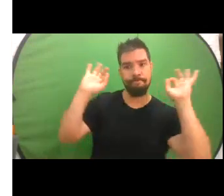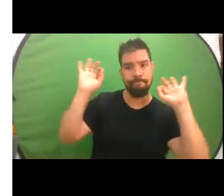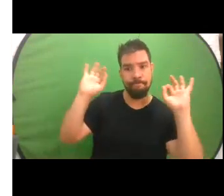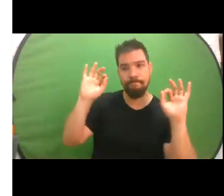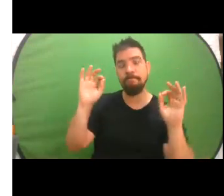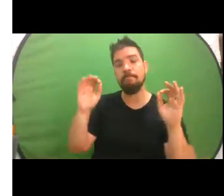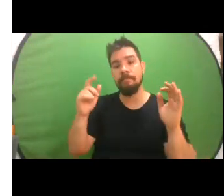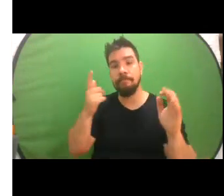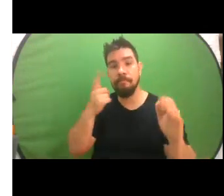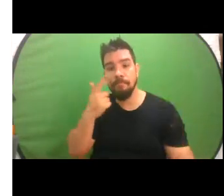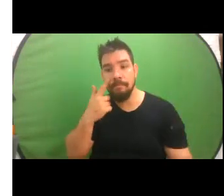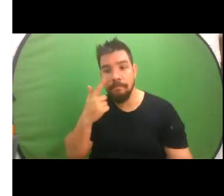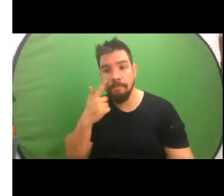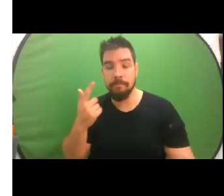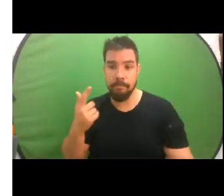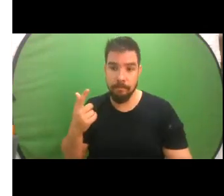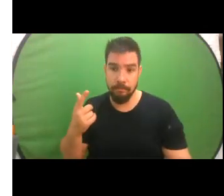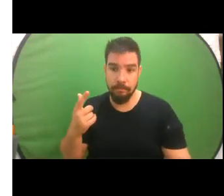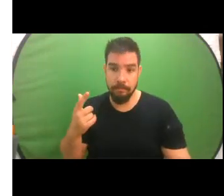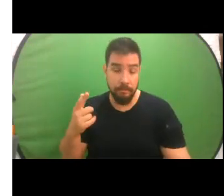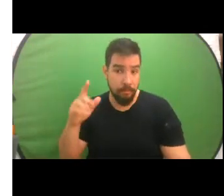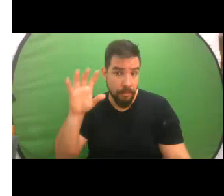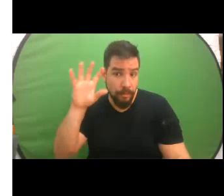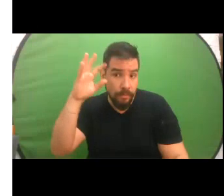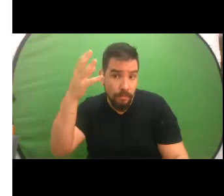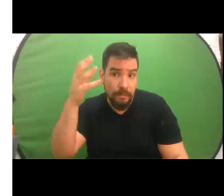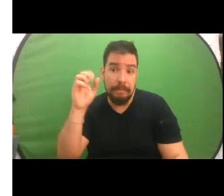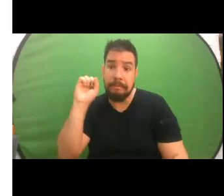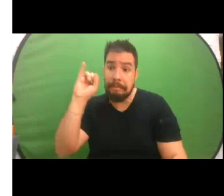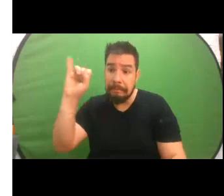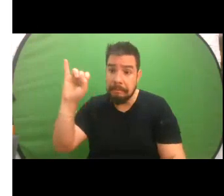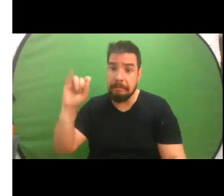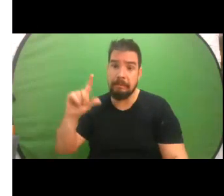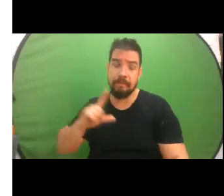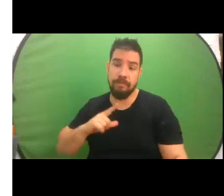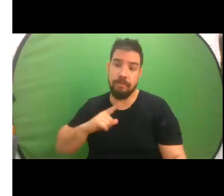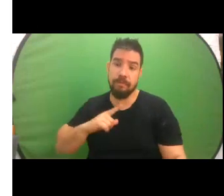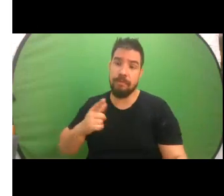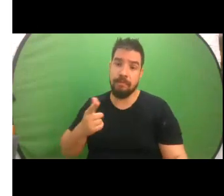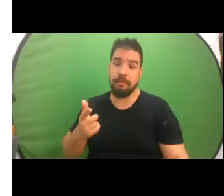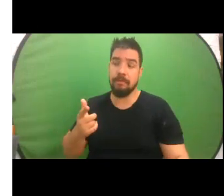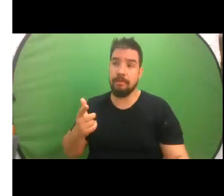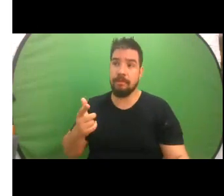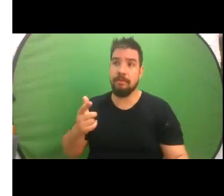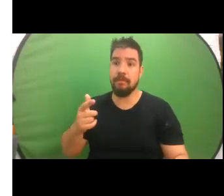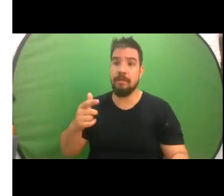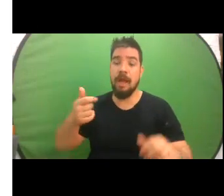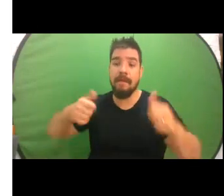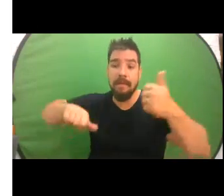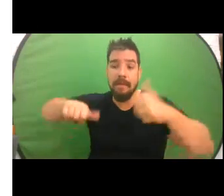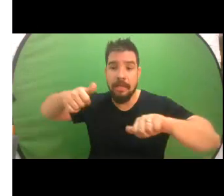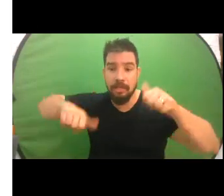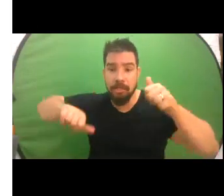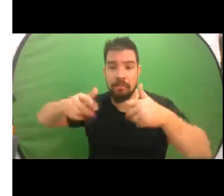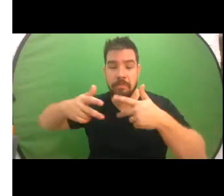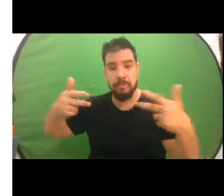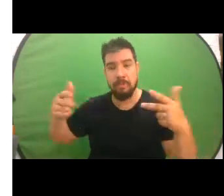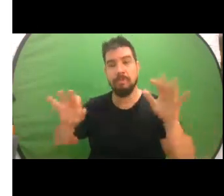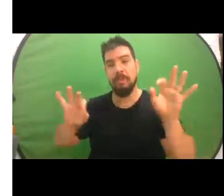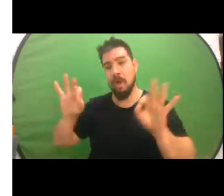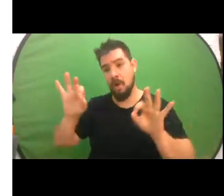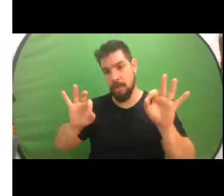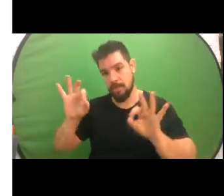vai definir caso haja uma atividade desta forma, assim, avaliativa, porque nós estamos organizando ainda,